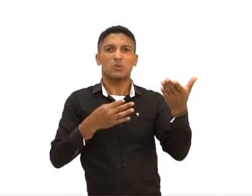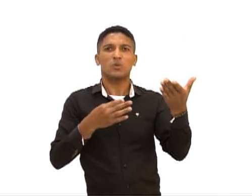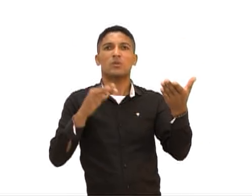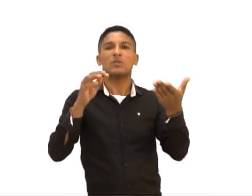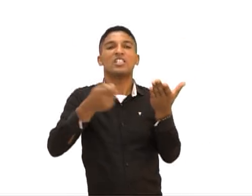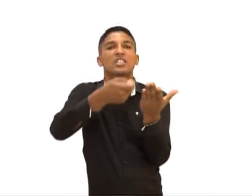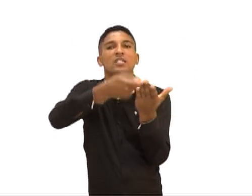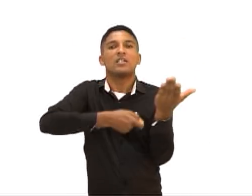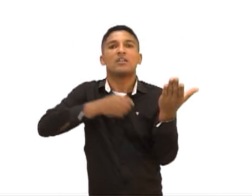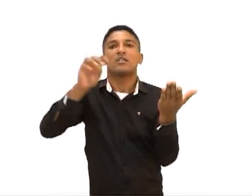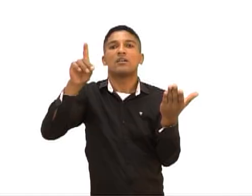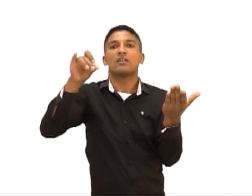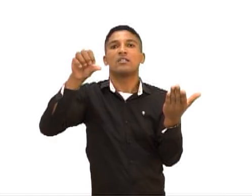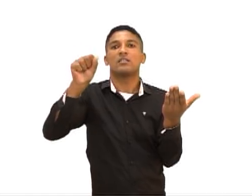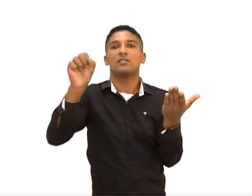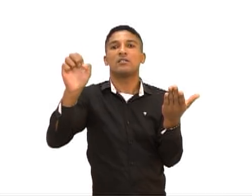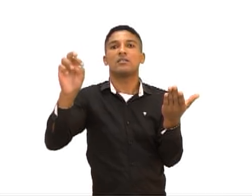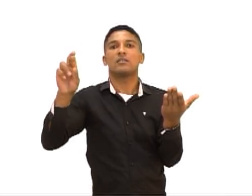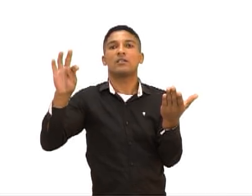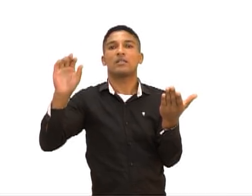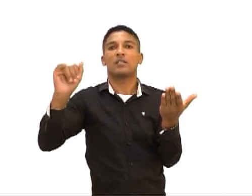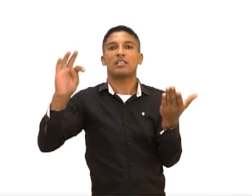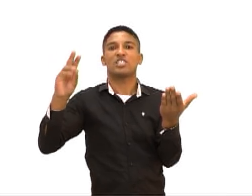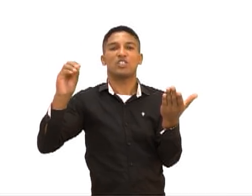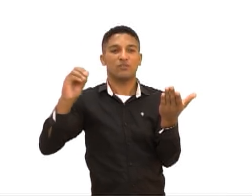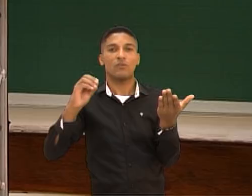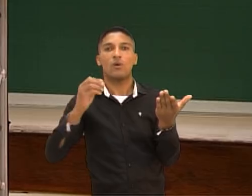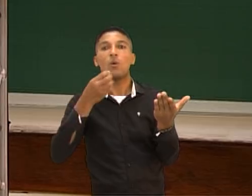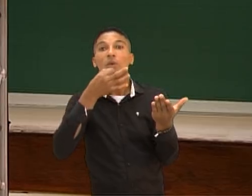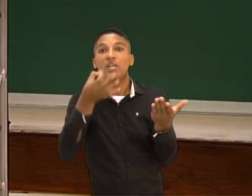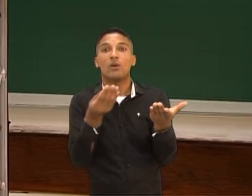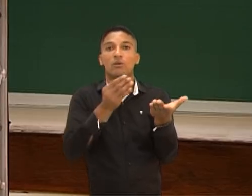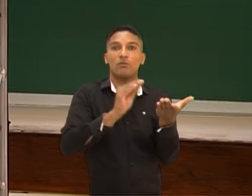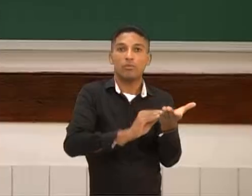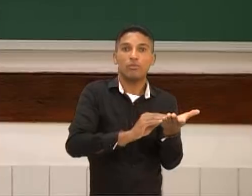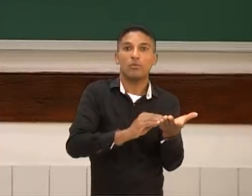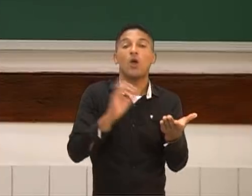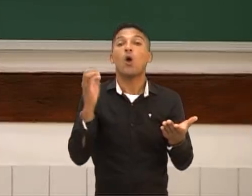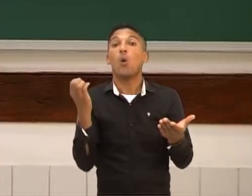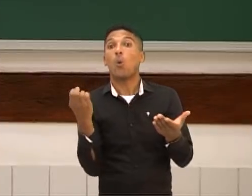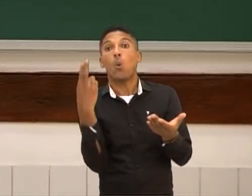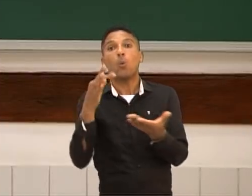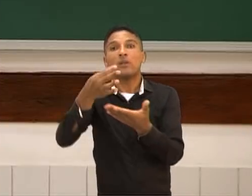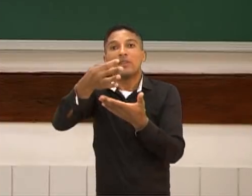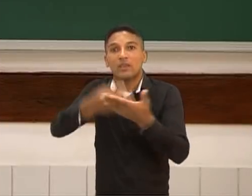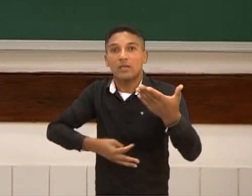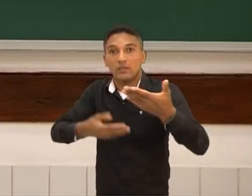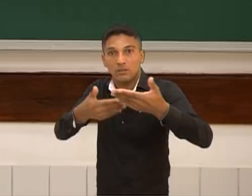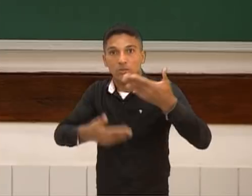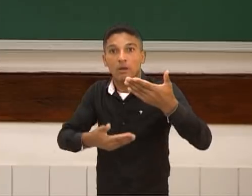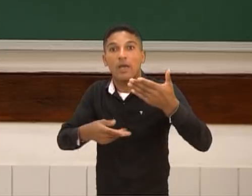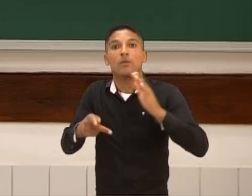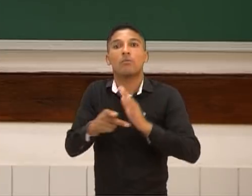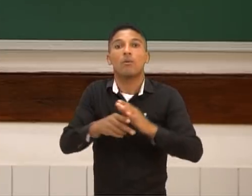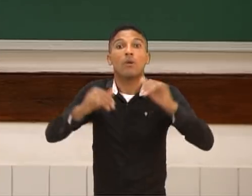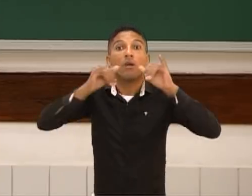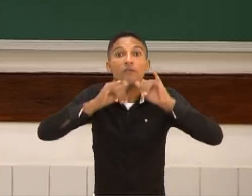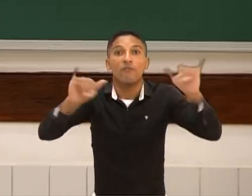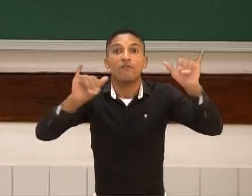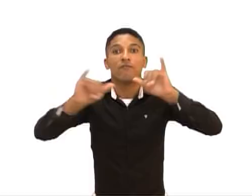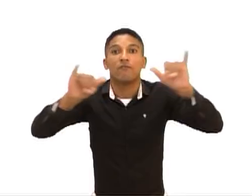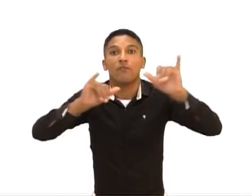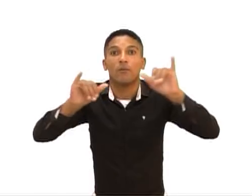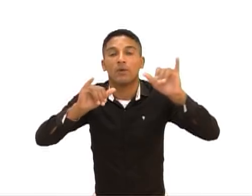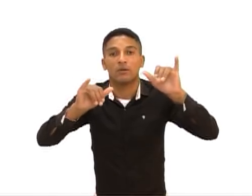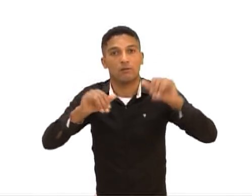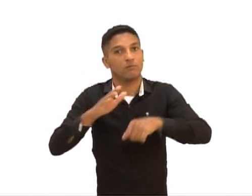que é um texto informativo, pois informa ao leitor a origem dos livros? Um tempo para vocês recapitular a memória e tentar marcar um X aí.